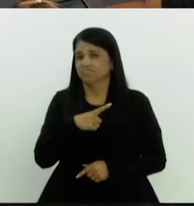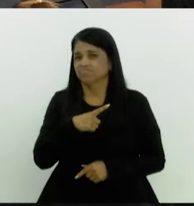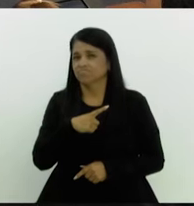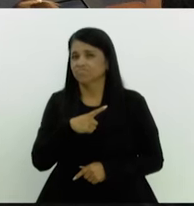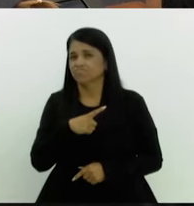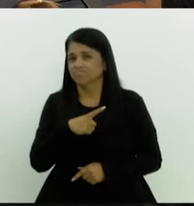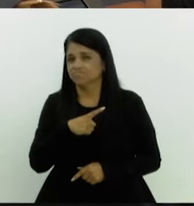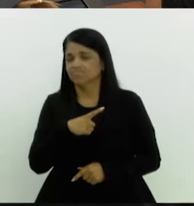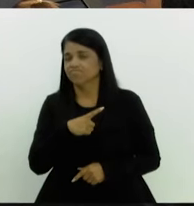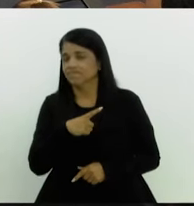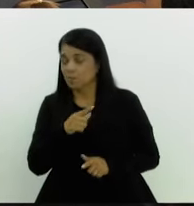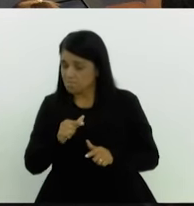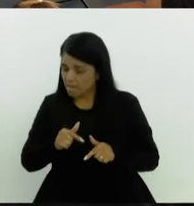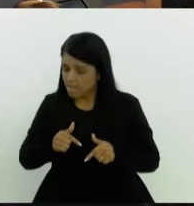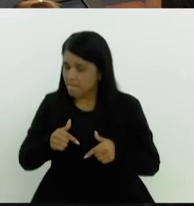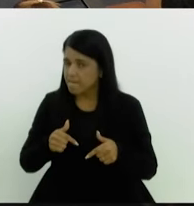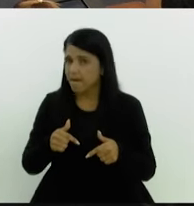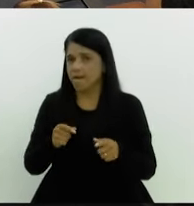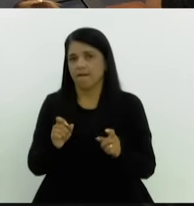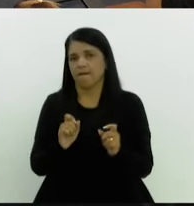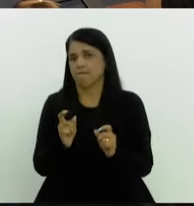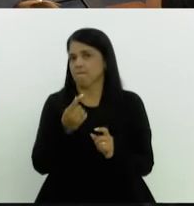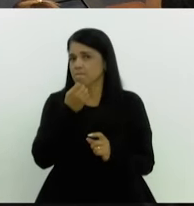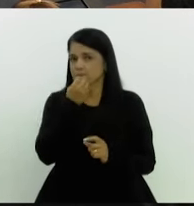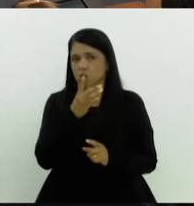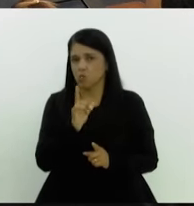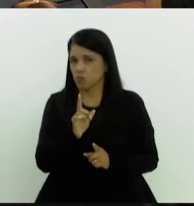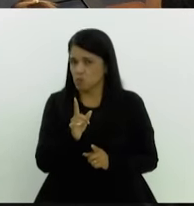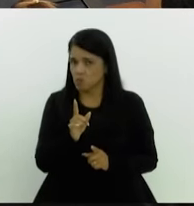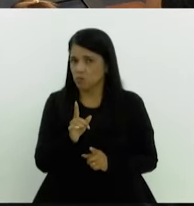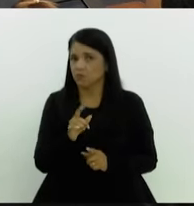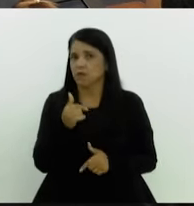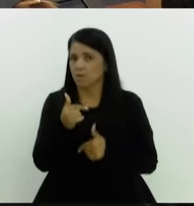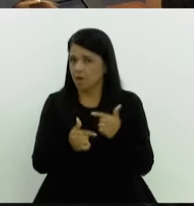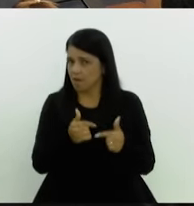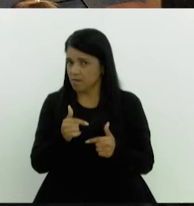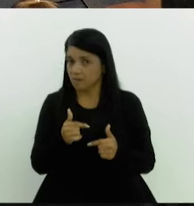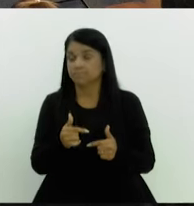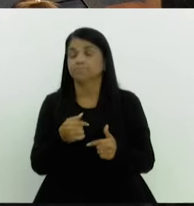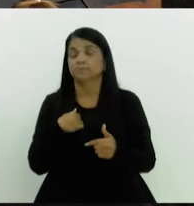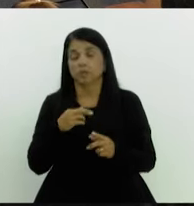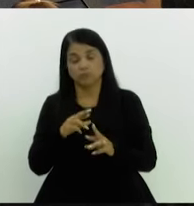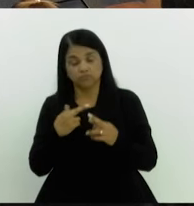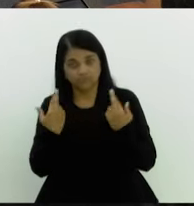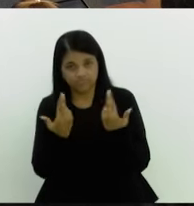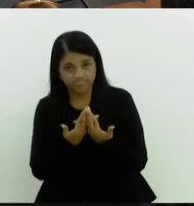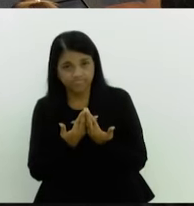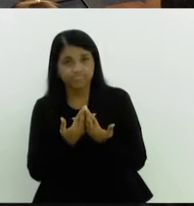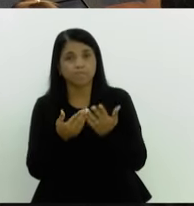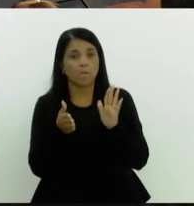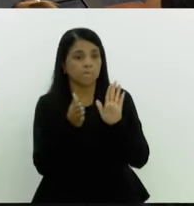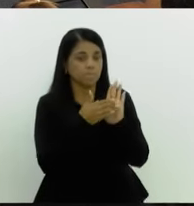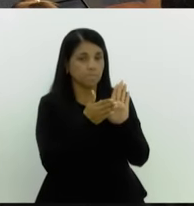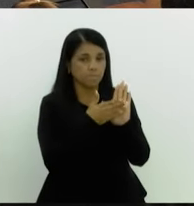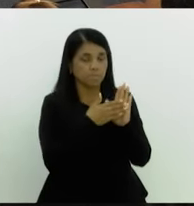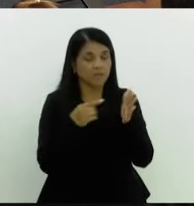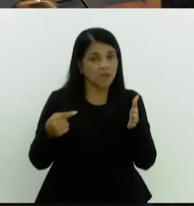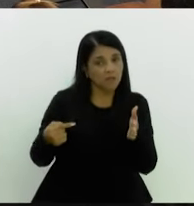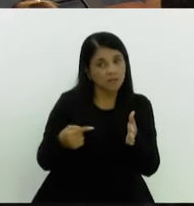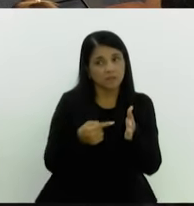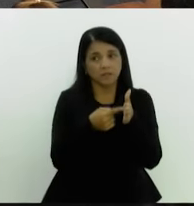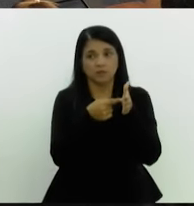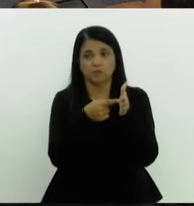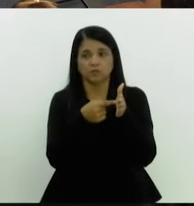executando bem o nosso papel então a gente reunido aqui eu tenho proposto que as nossas denúncias